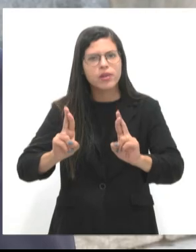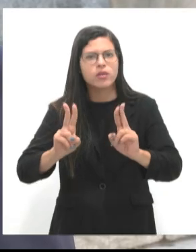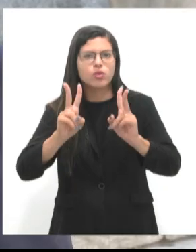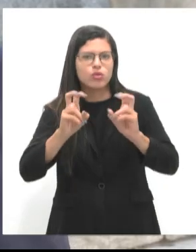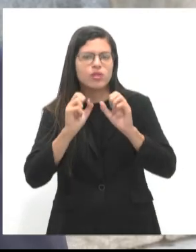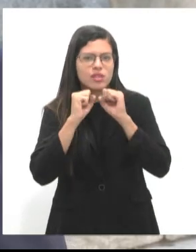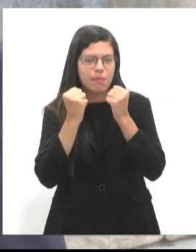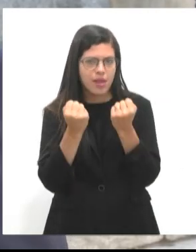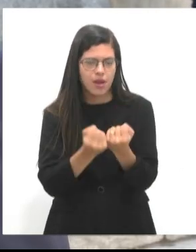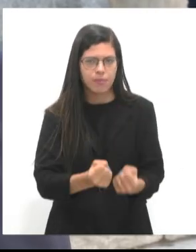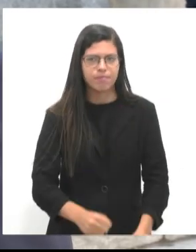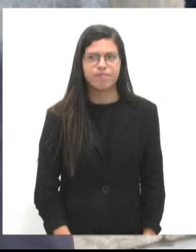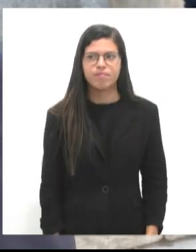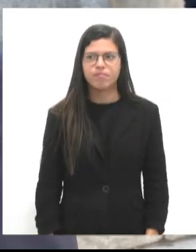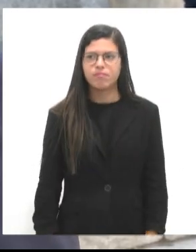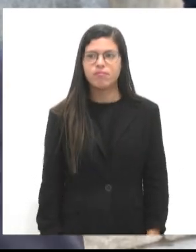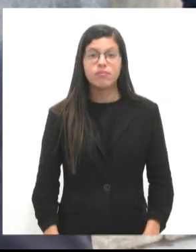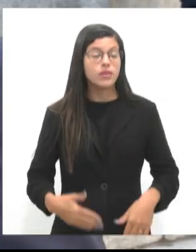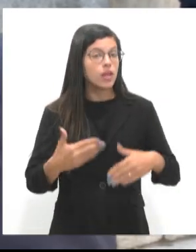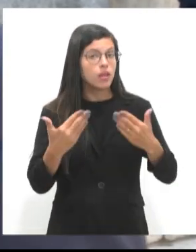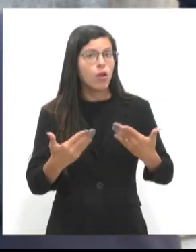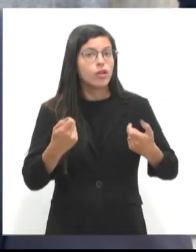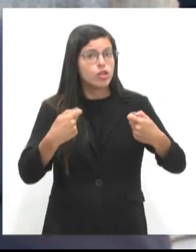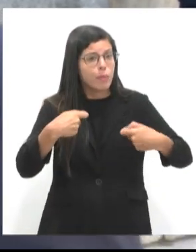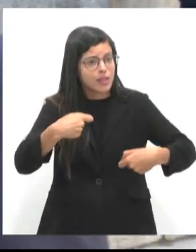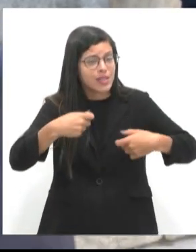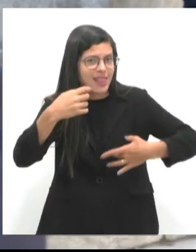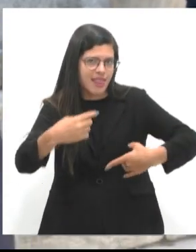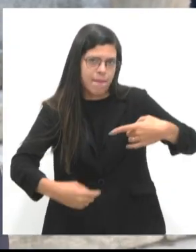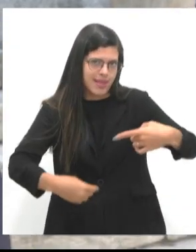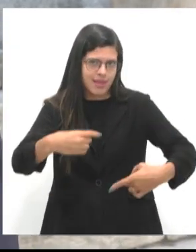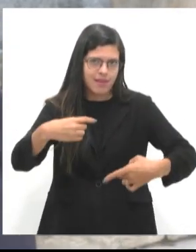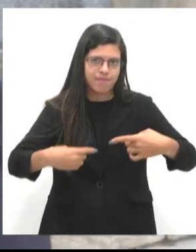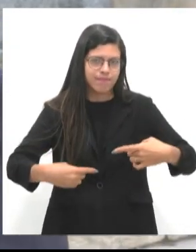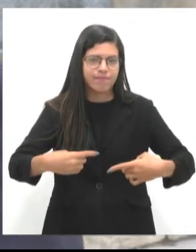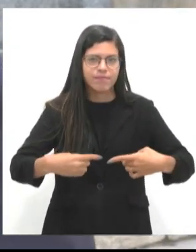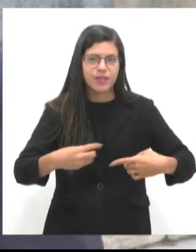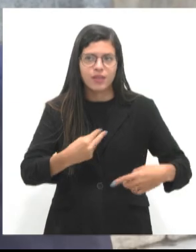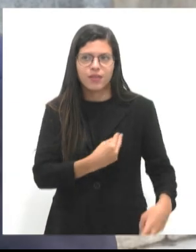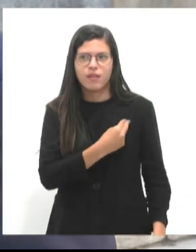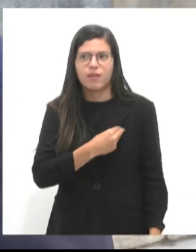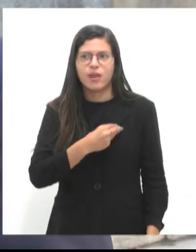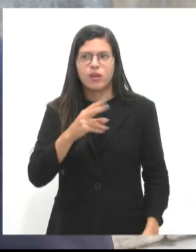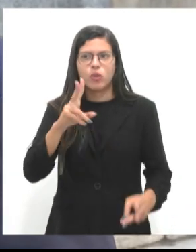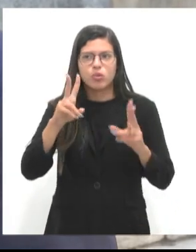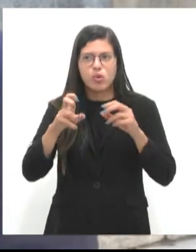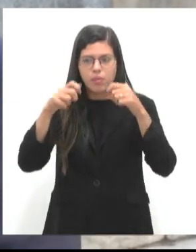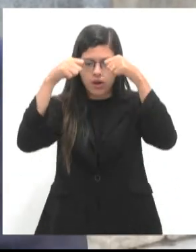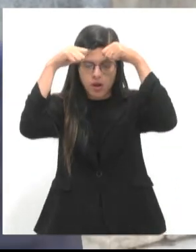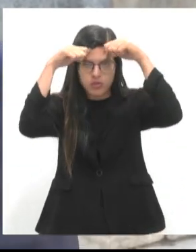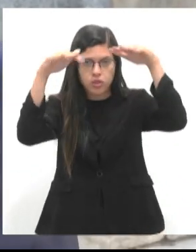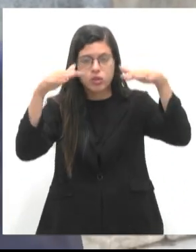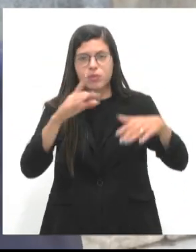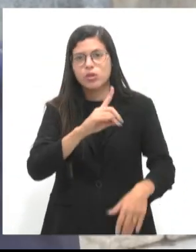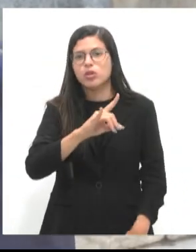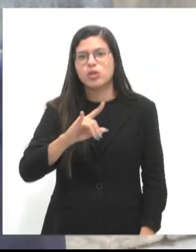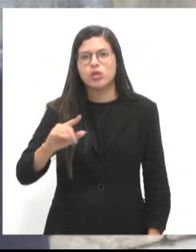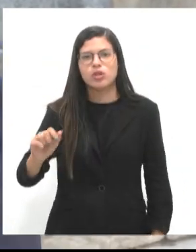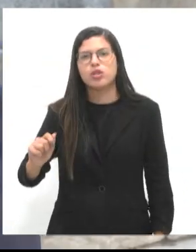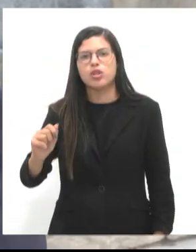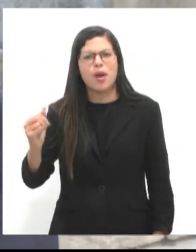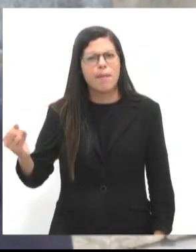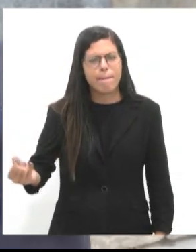seminário? É muito grande, eu acho que a gente tem que debater, né? Isso é vivendo a questão do autismo. A gente, nesse dia tão emblemático,